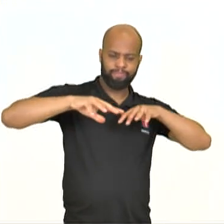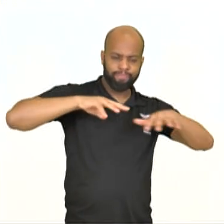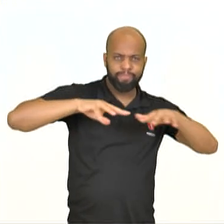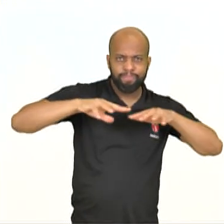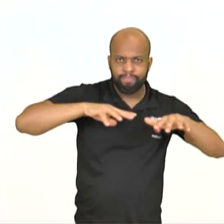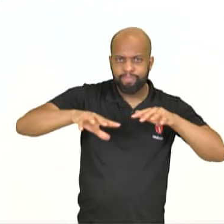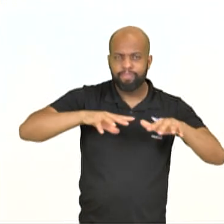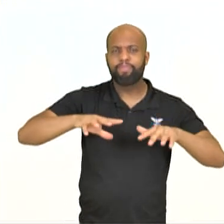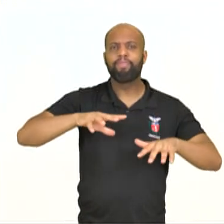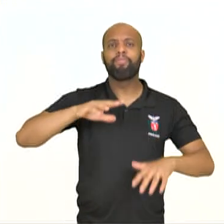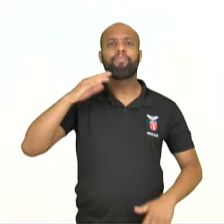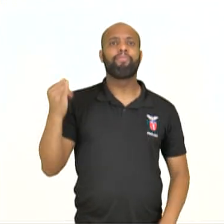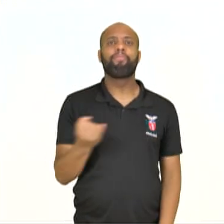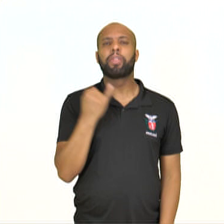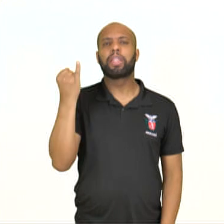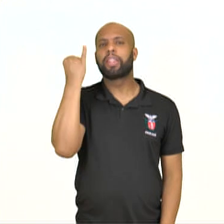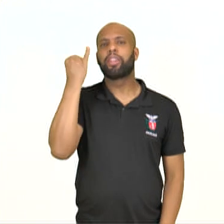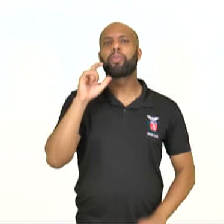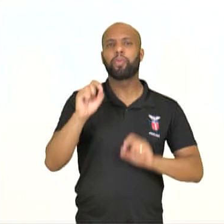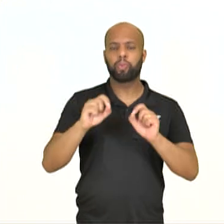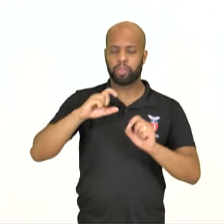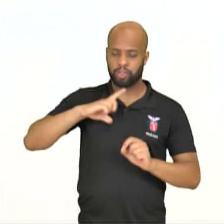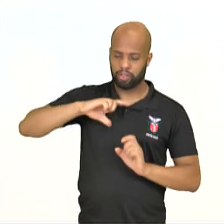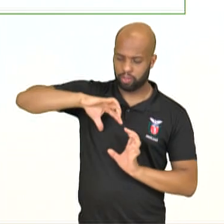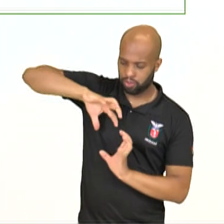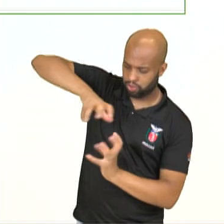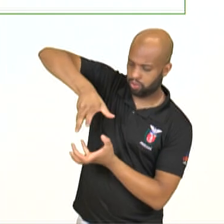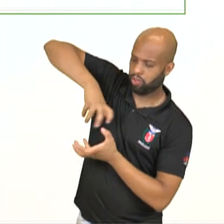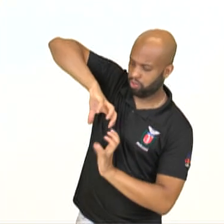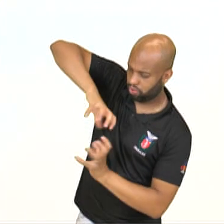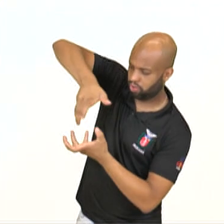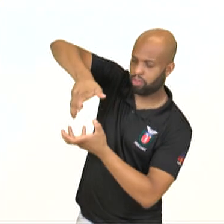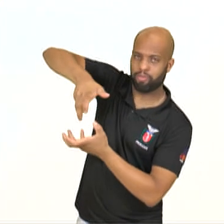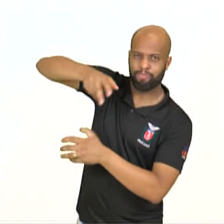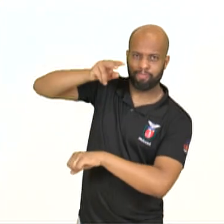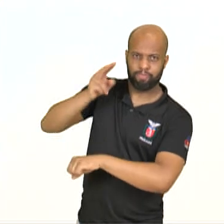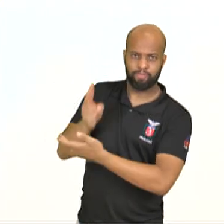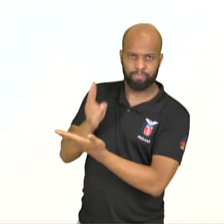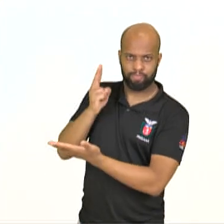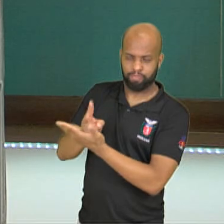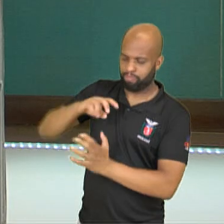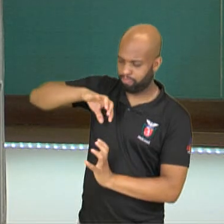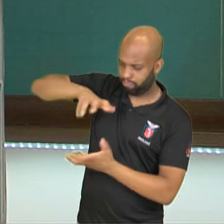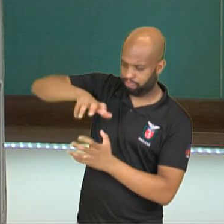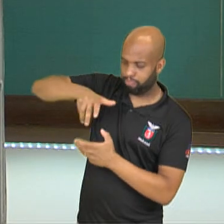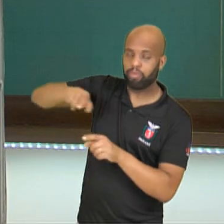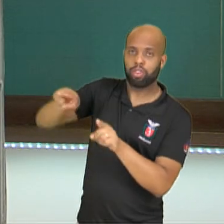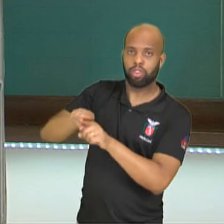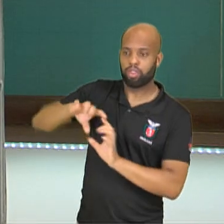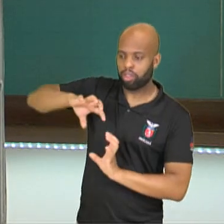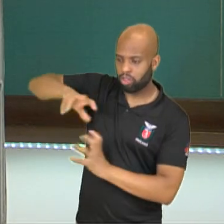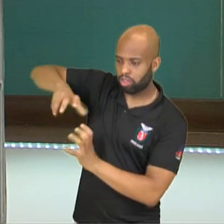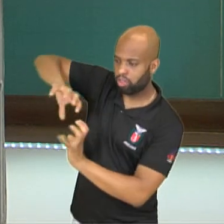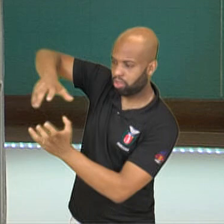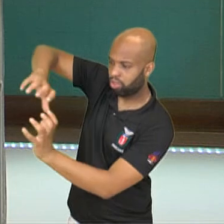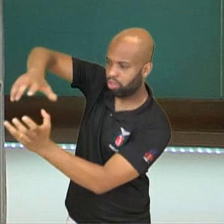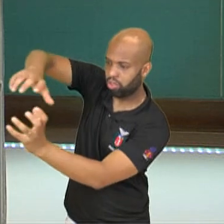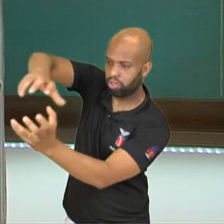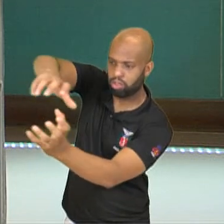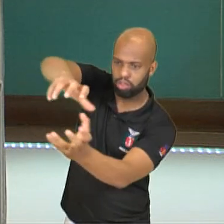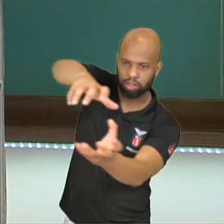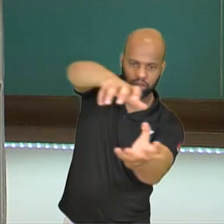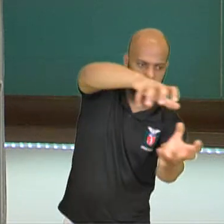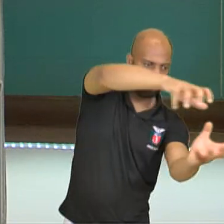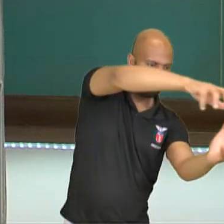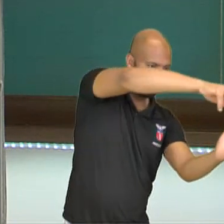dos quais os mais importantes são a rotação e a translação. A rotação é o movimento que a Terra vai